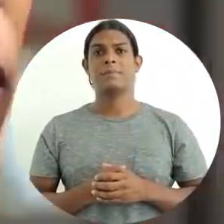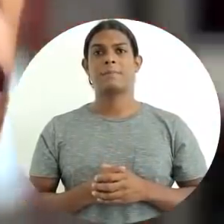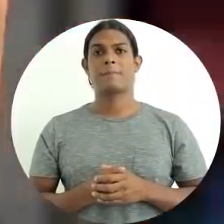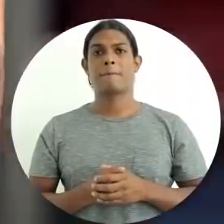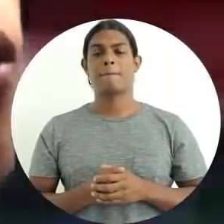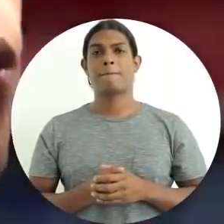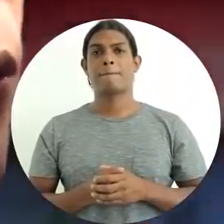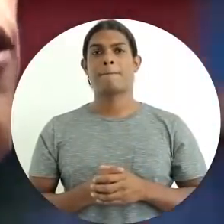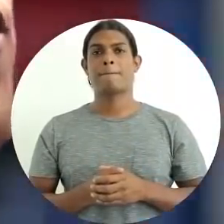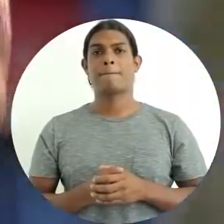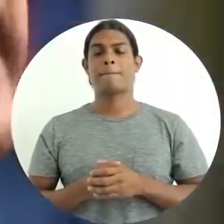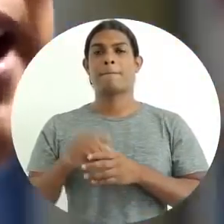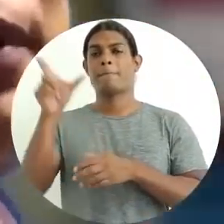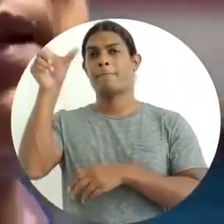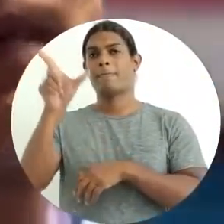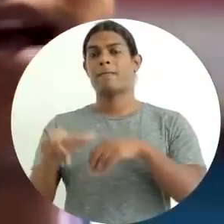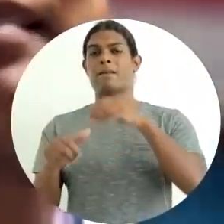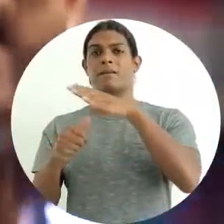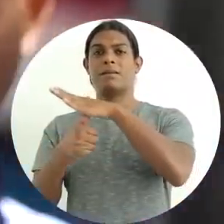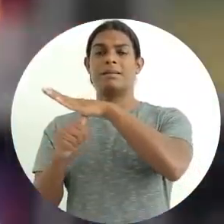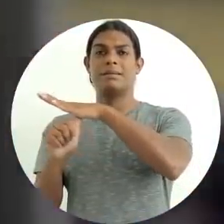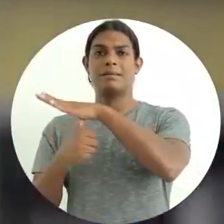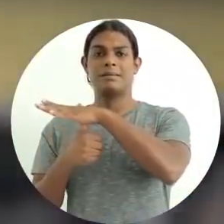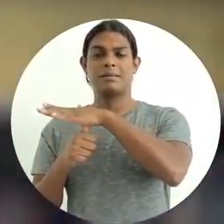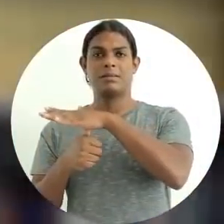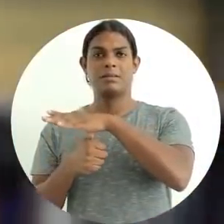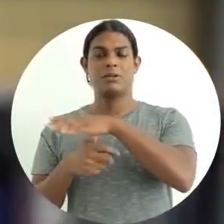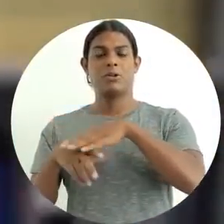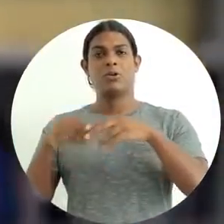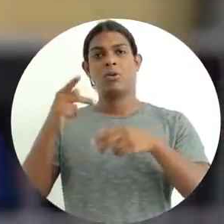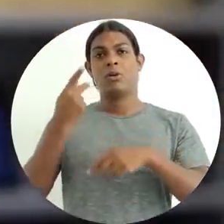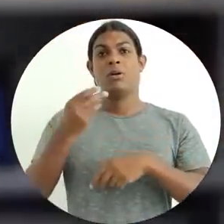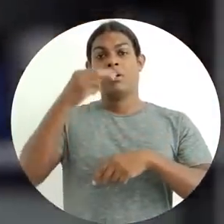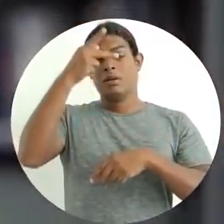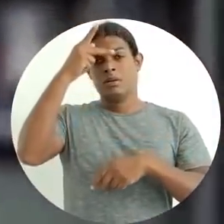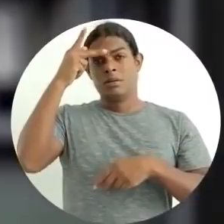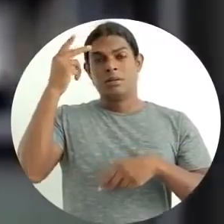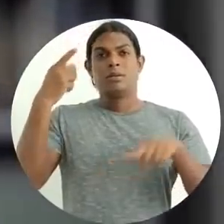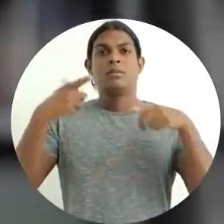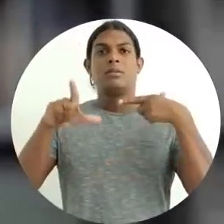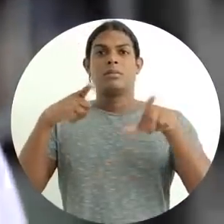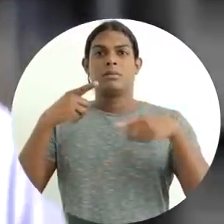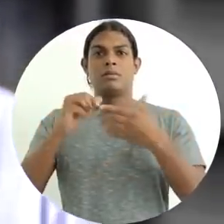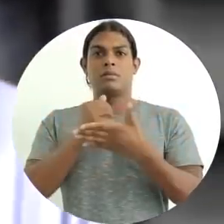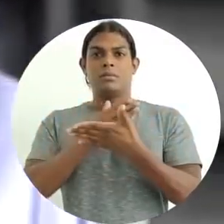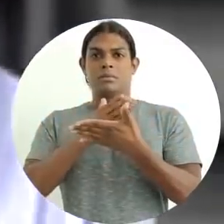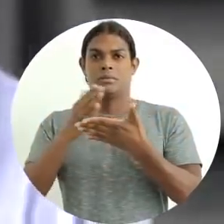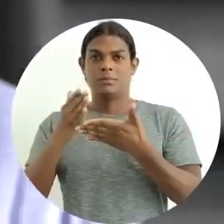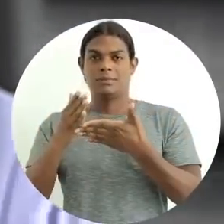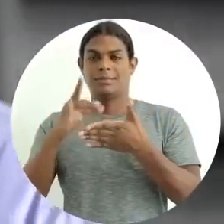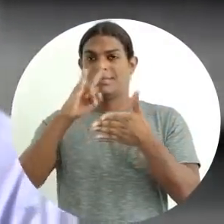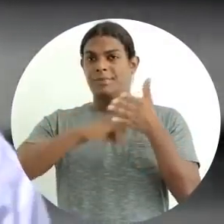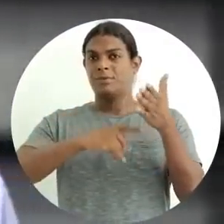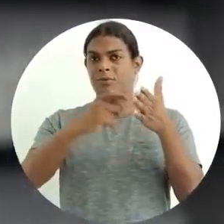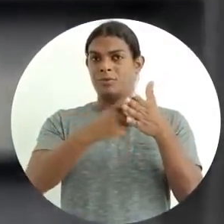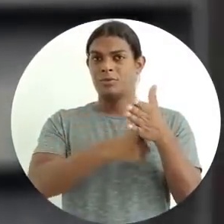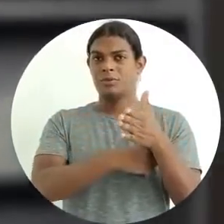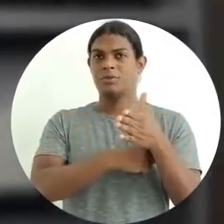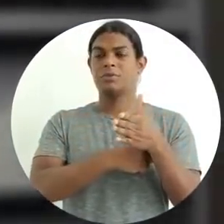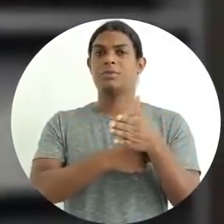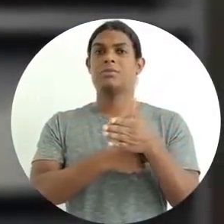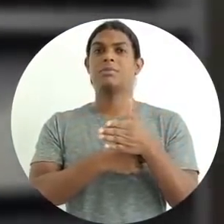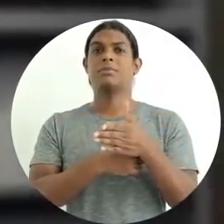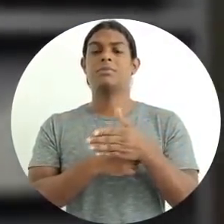processo pelo qual um funcionário ele passa quando ele está sendo inserido, ou seja, sendo